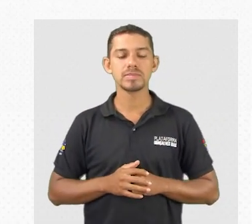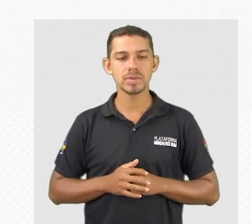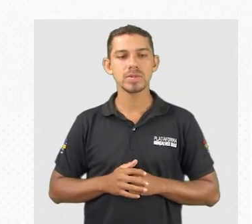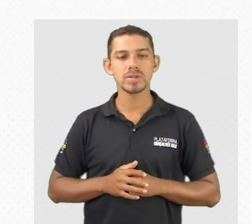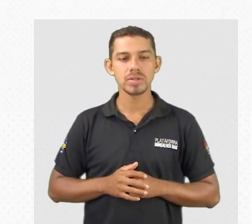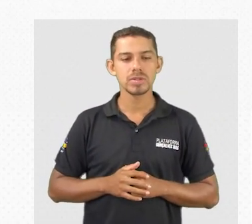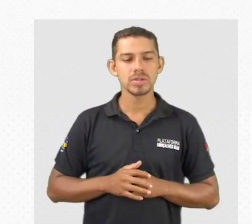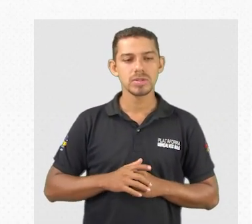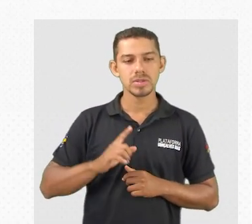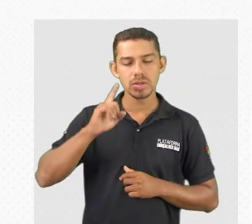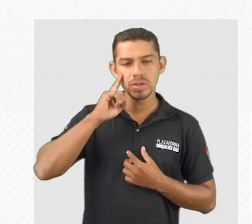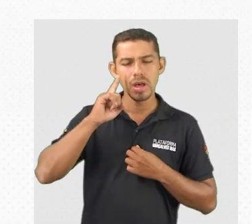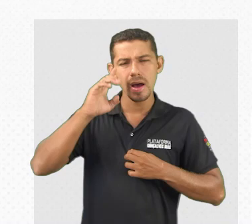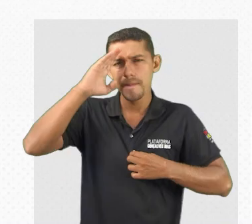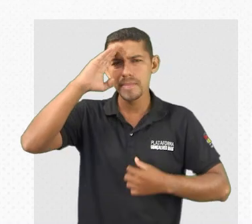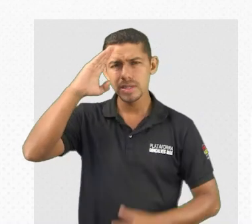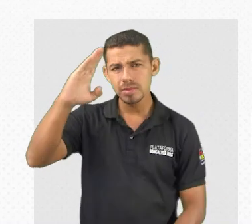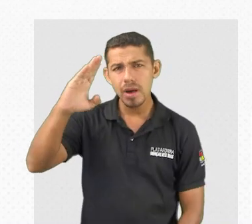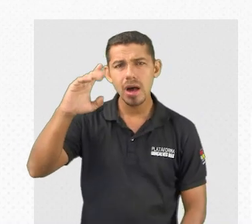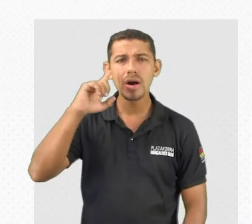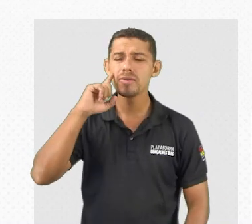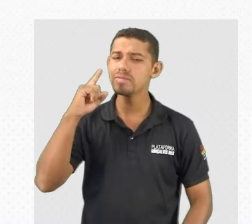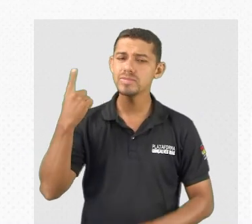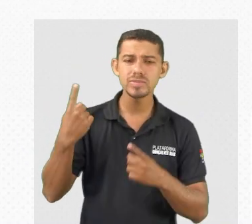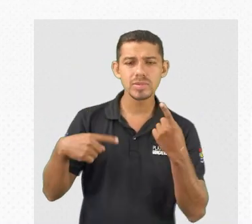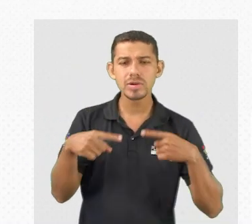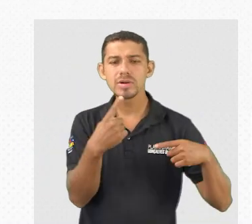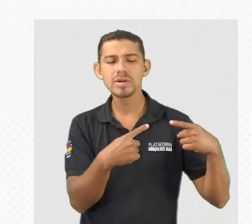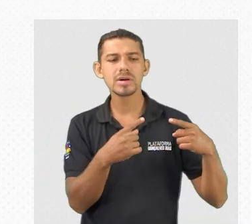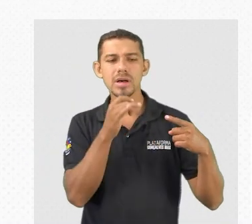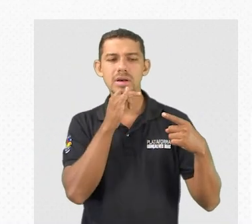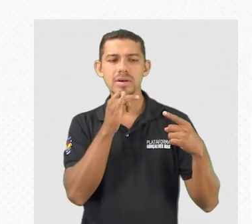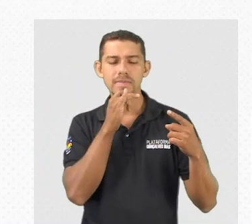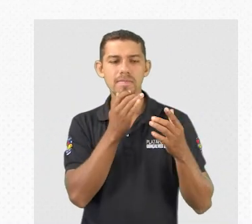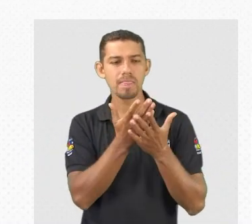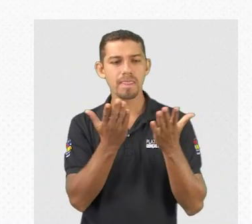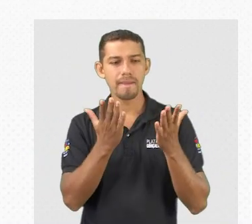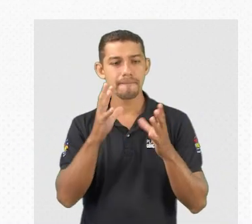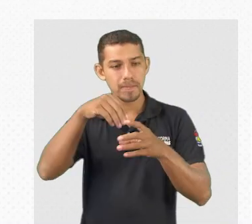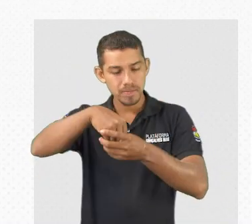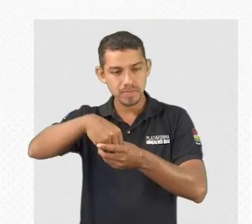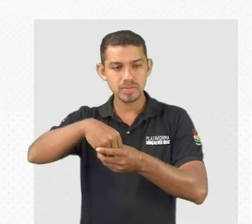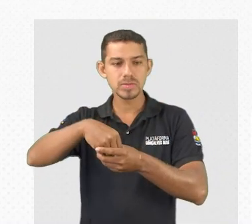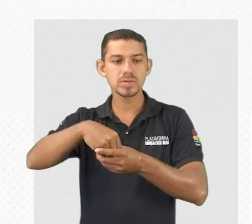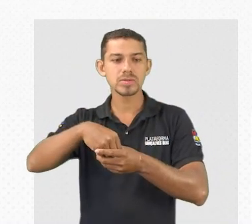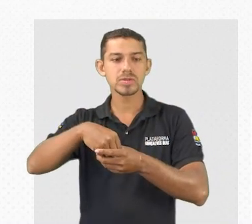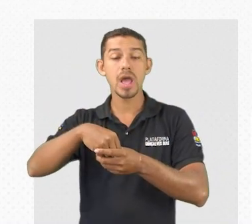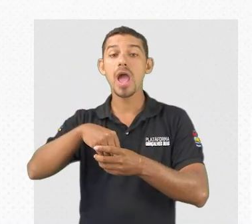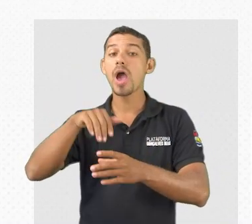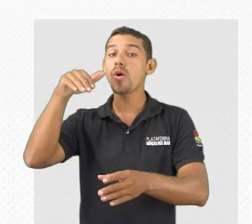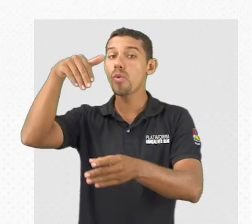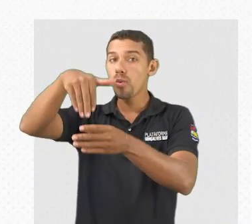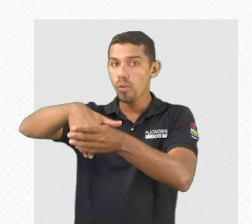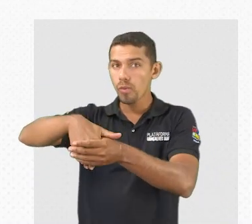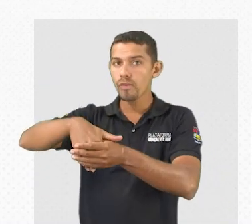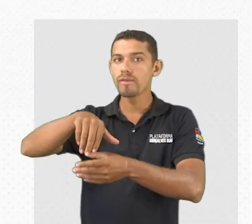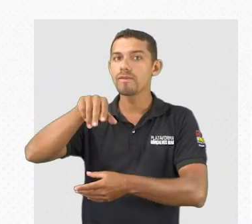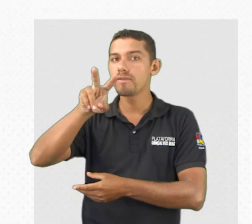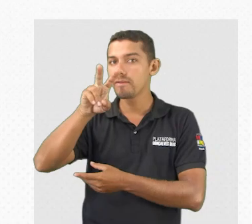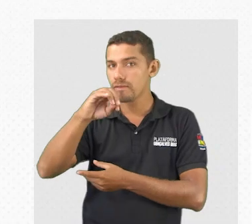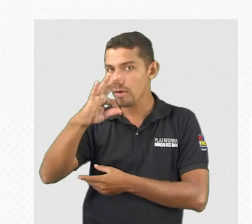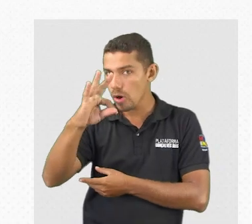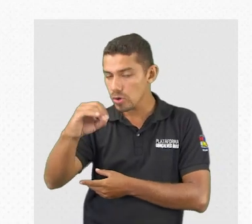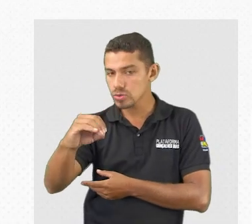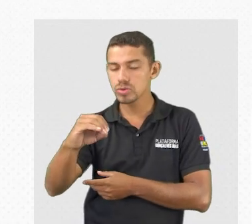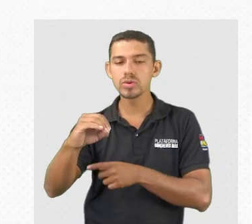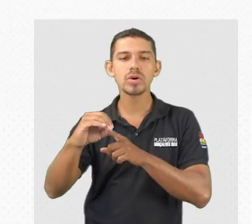principal forma de participação política dentro de uma democracia representativa é o voto, mas